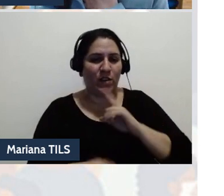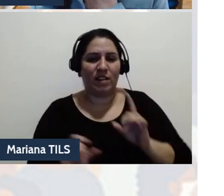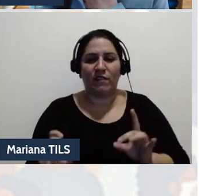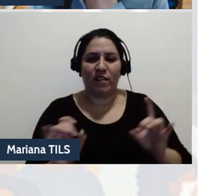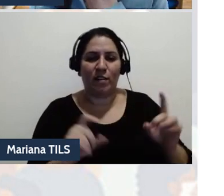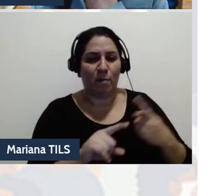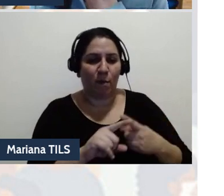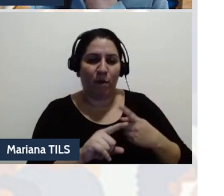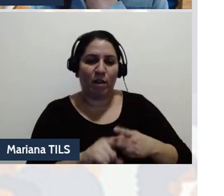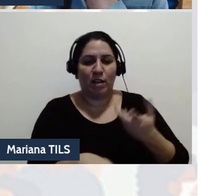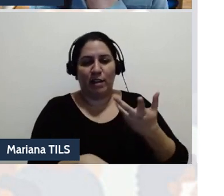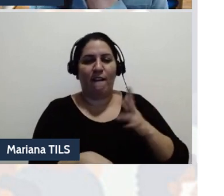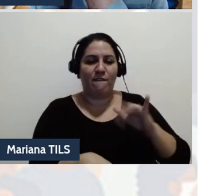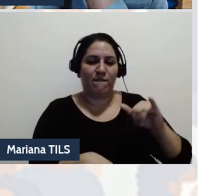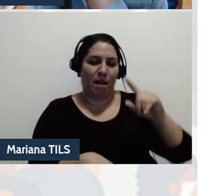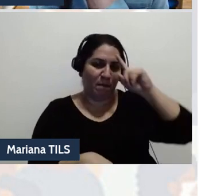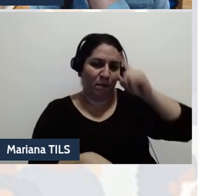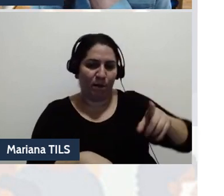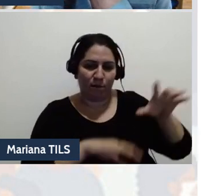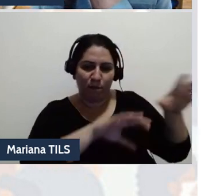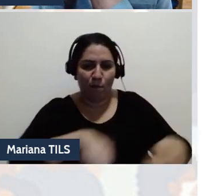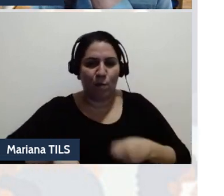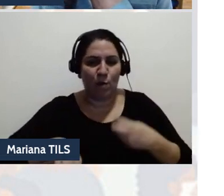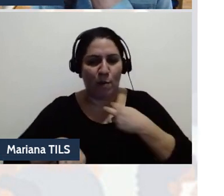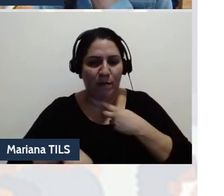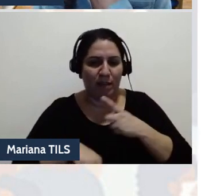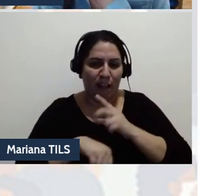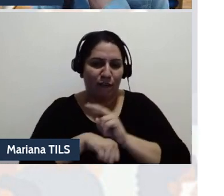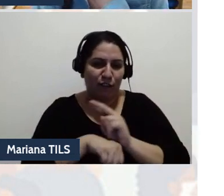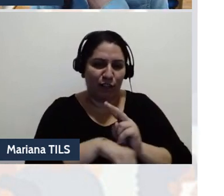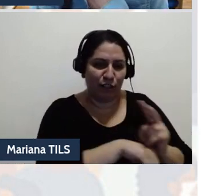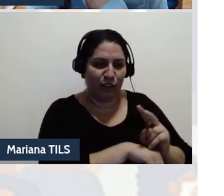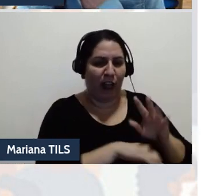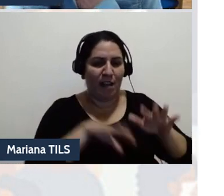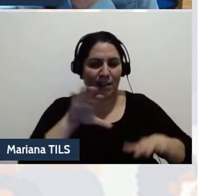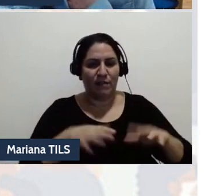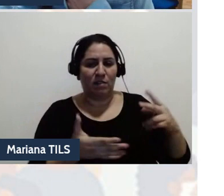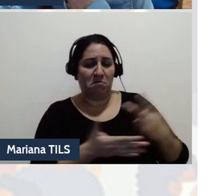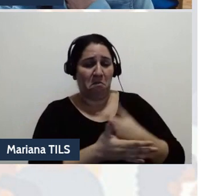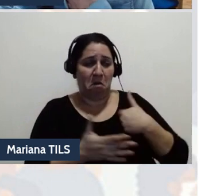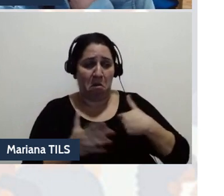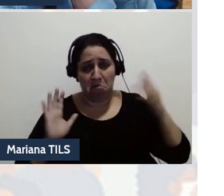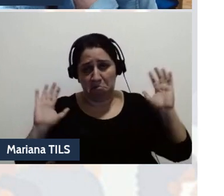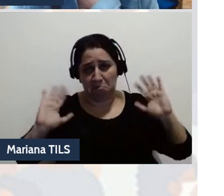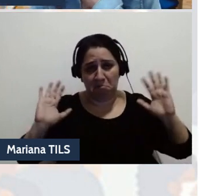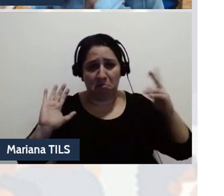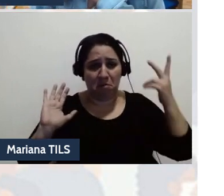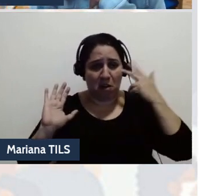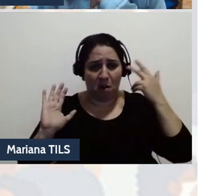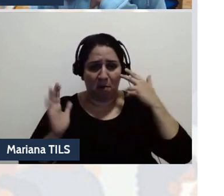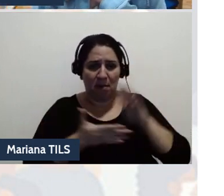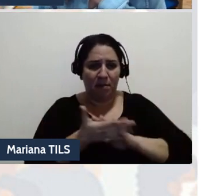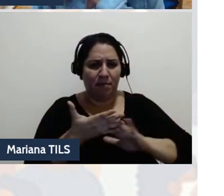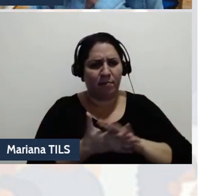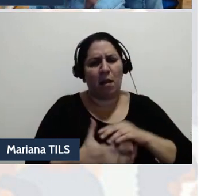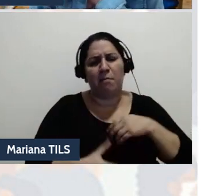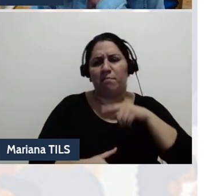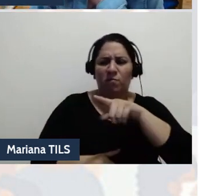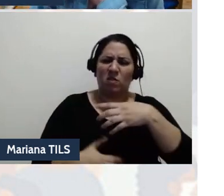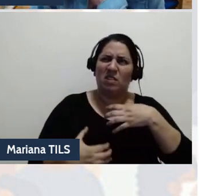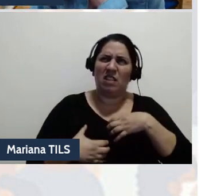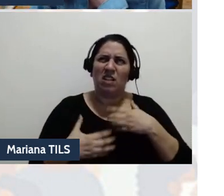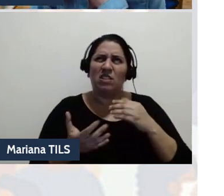a guarda municipal vinha e tomava. Tinha aquela vigilância que também vinha, assim, a mim não me afetou em nada. Mas você não se